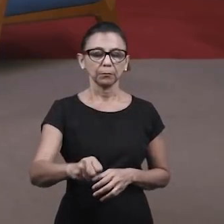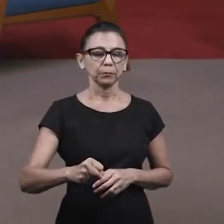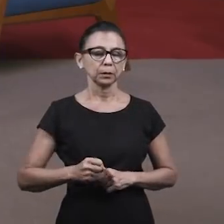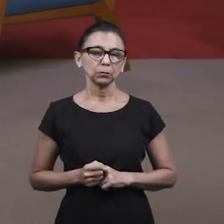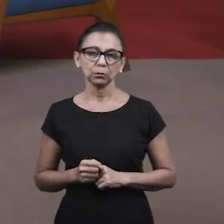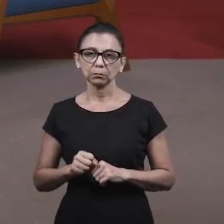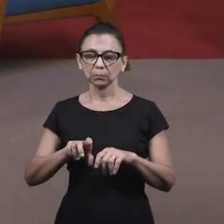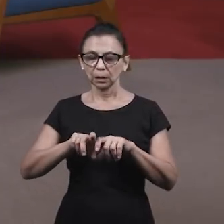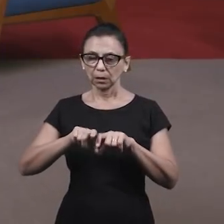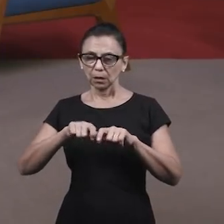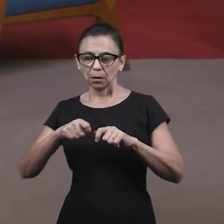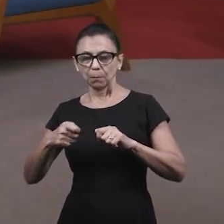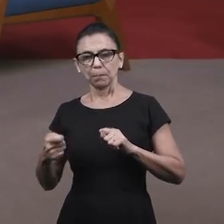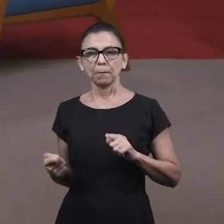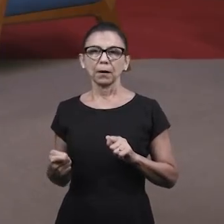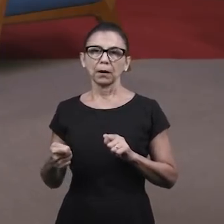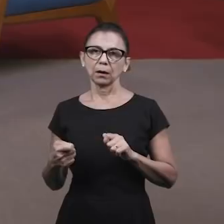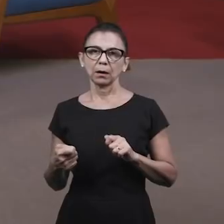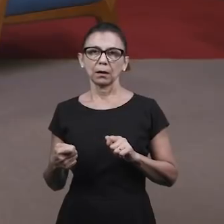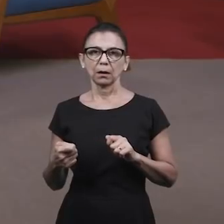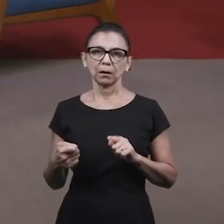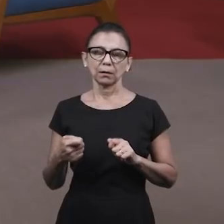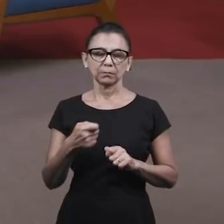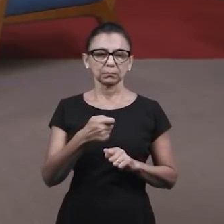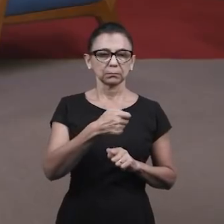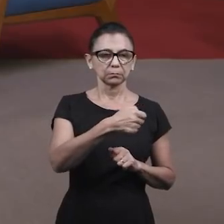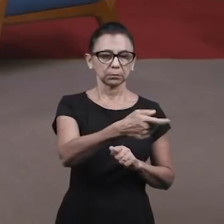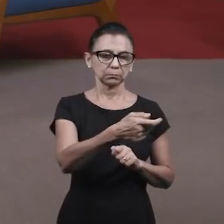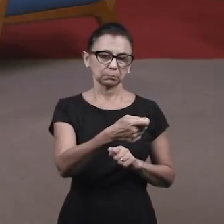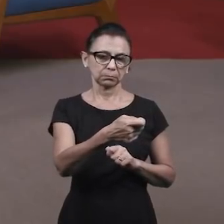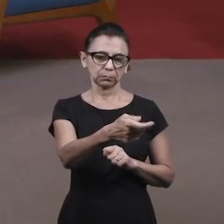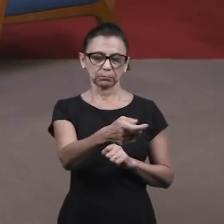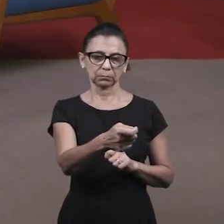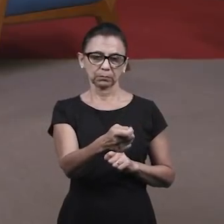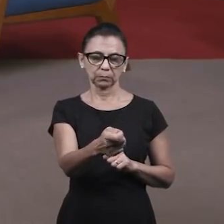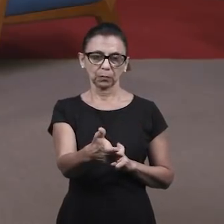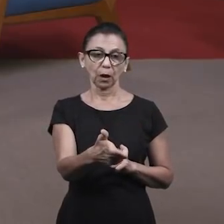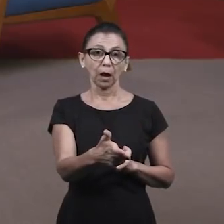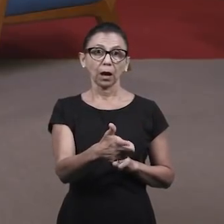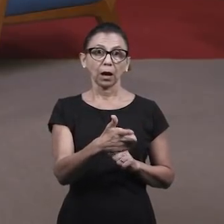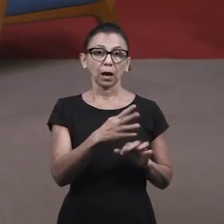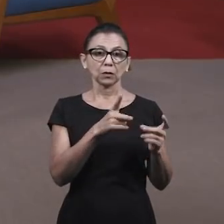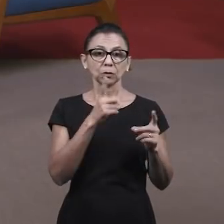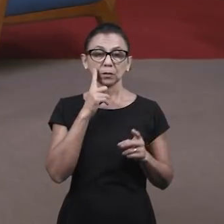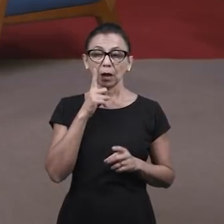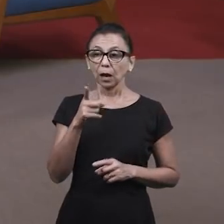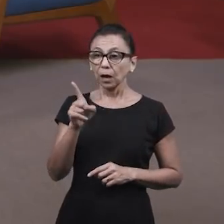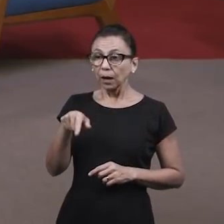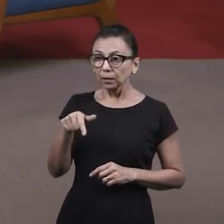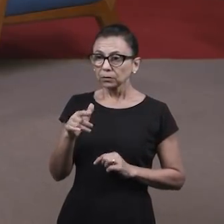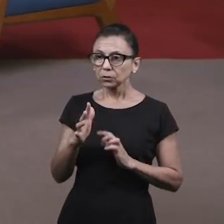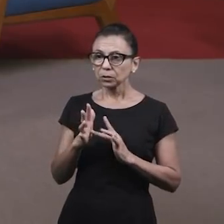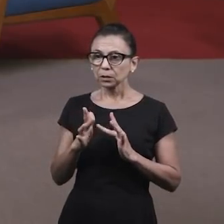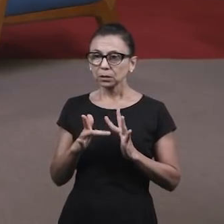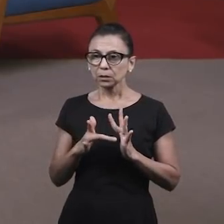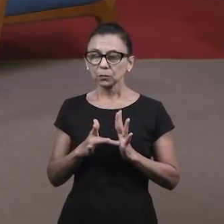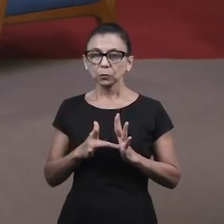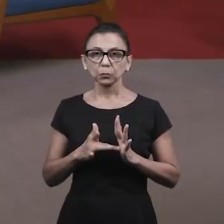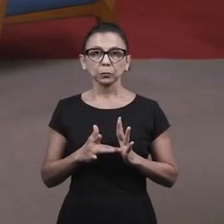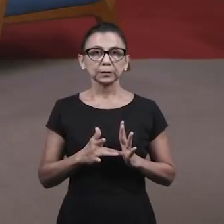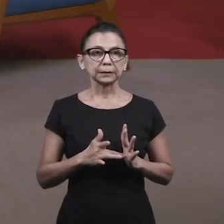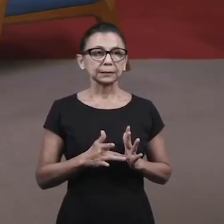naquele convite, diz a Bíblia que no partir do pão, o mistério foi revelado. Porque Eles Jesus conheceram que era Jesus.